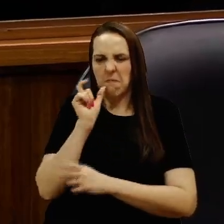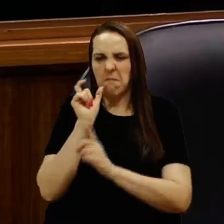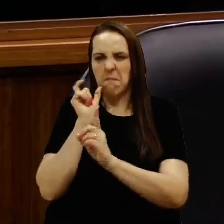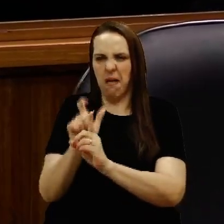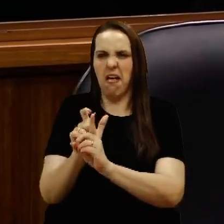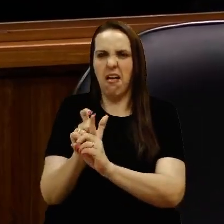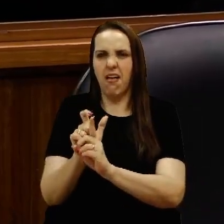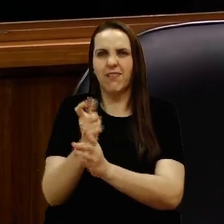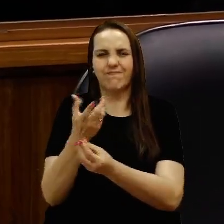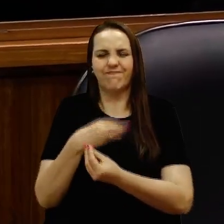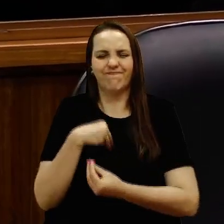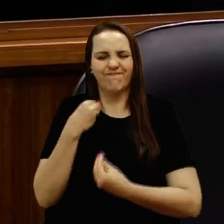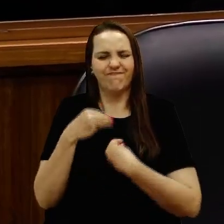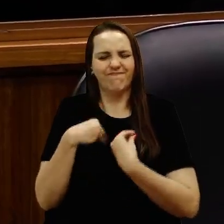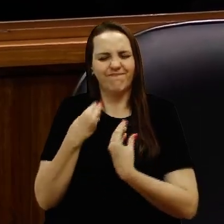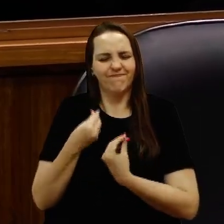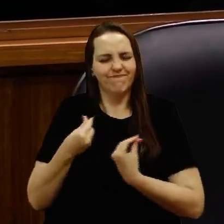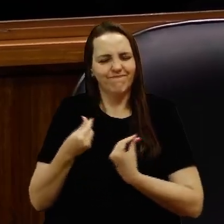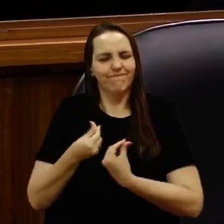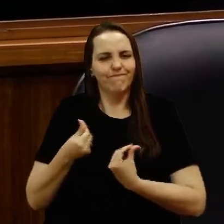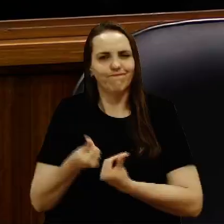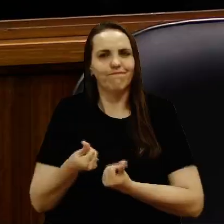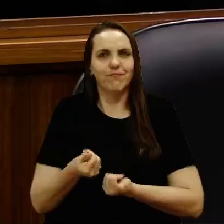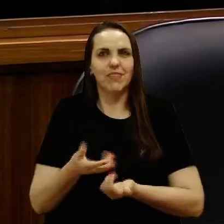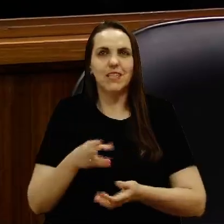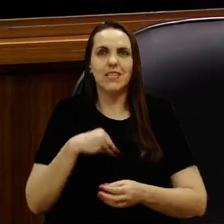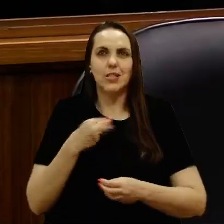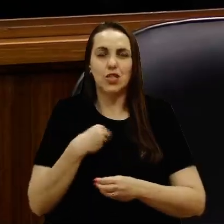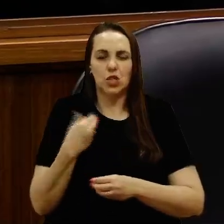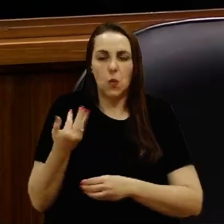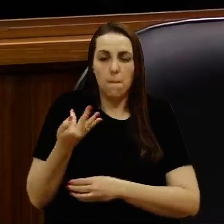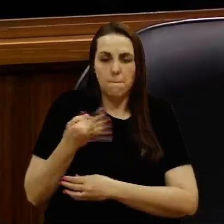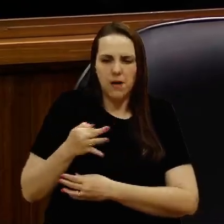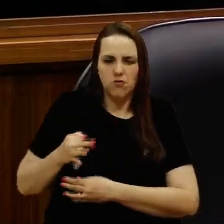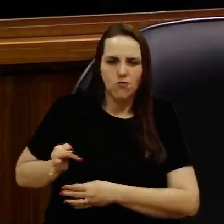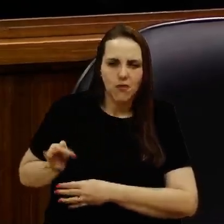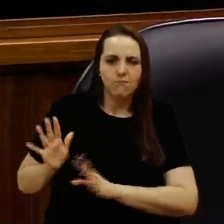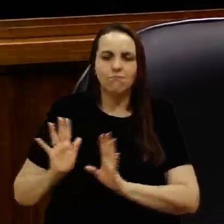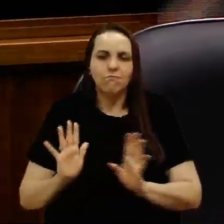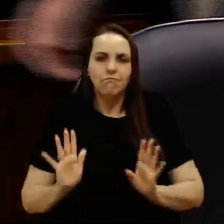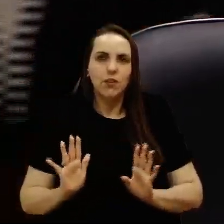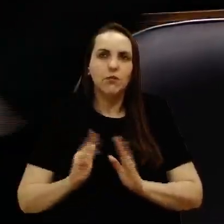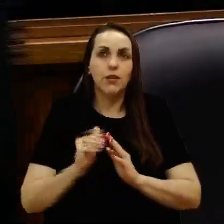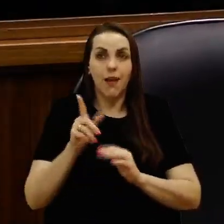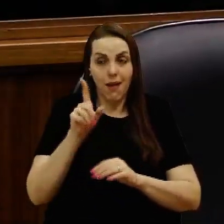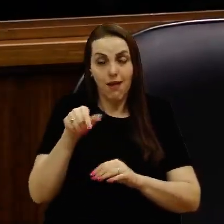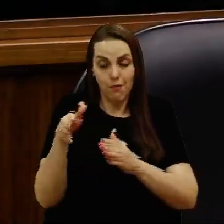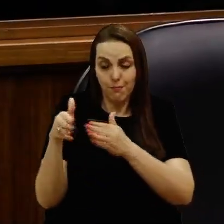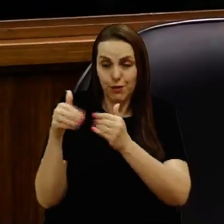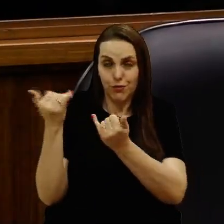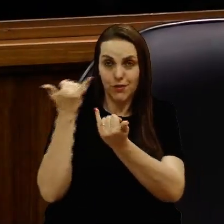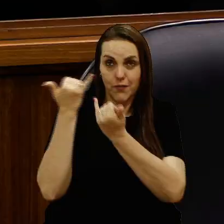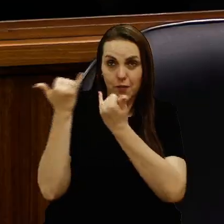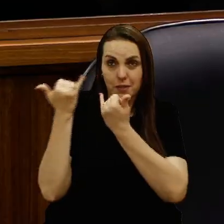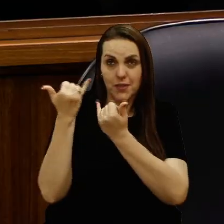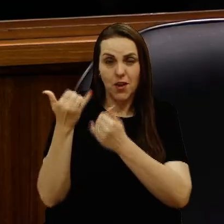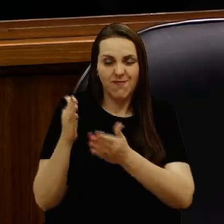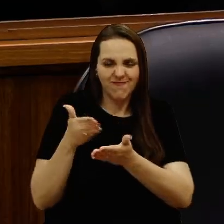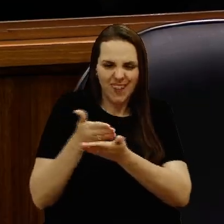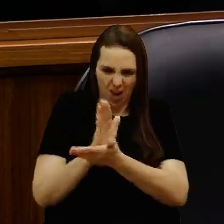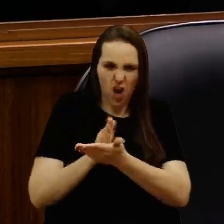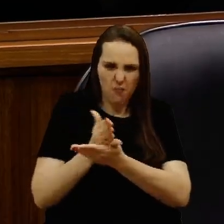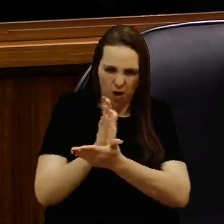sentindo doído, está se sentindo ferido. Então é isso, talvez esse pedido de informação esteja incomodando. Talvez